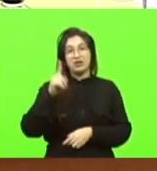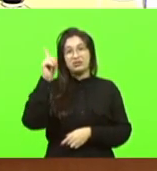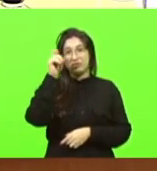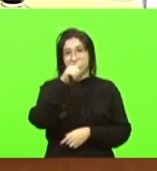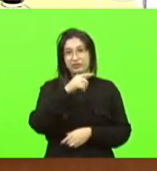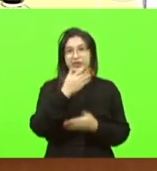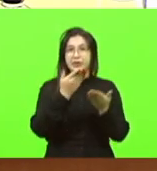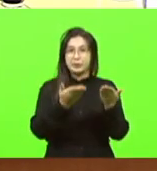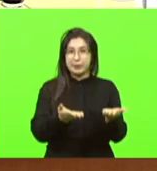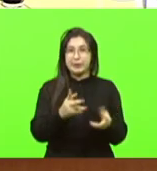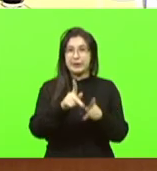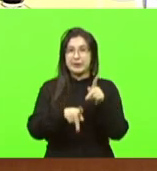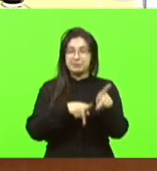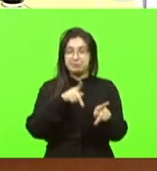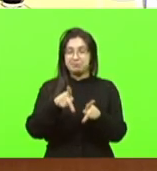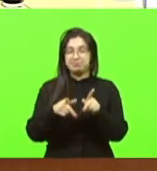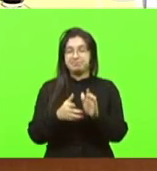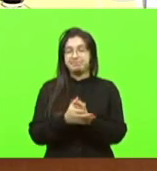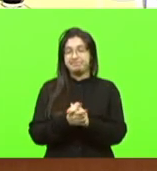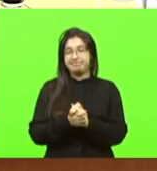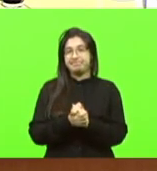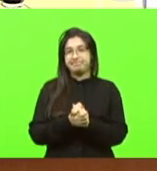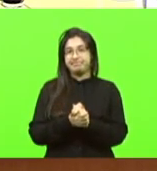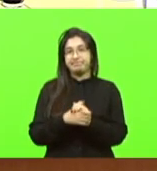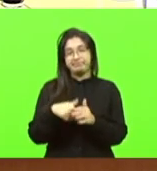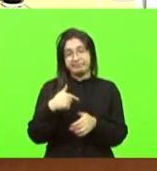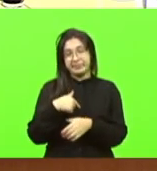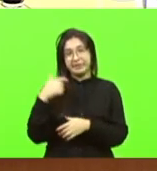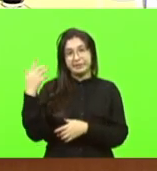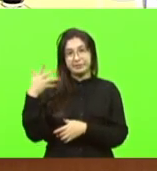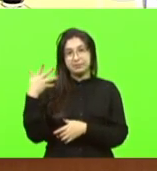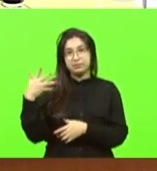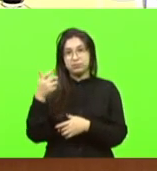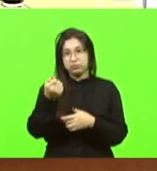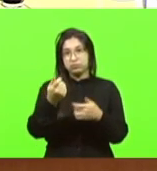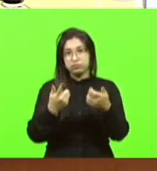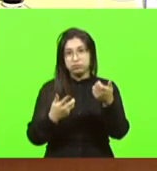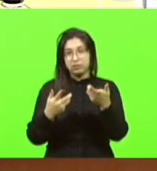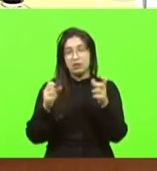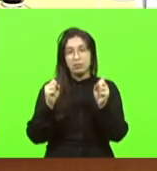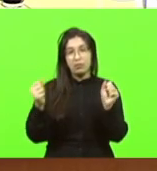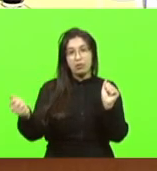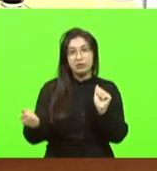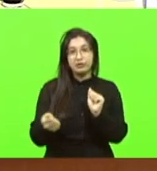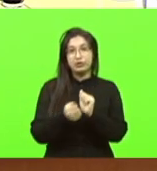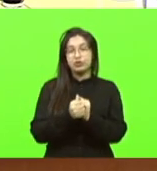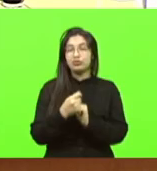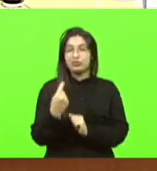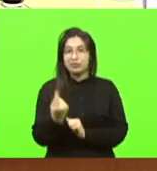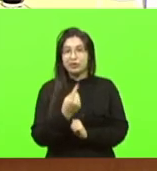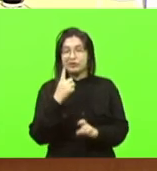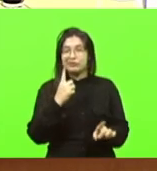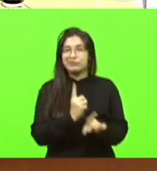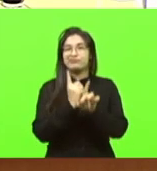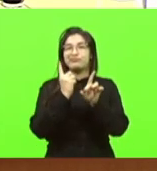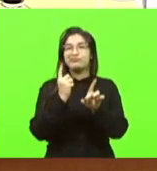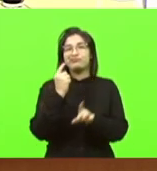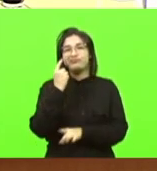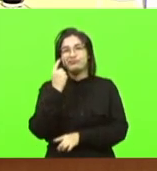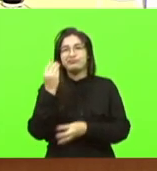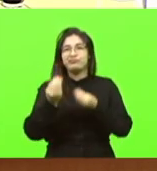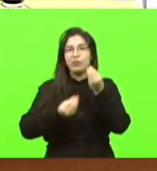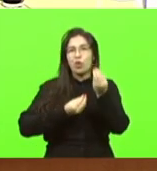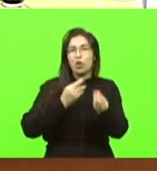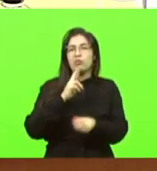então era essa a minha contribuição e vamos estar juntos para encontrar uma uma solução